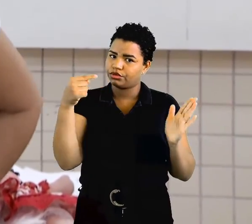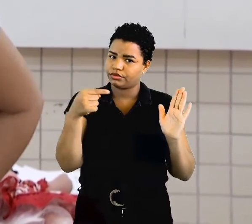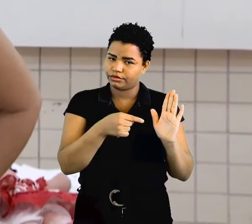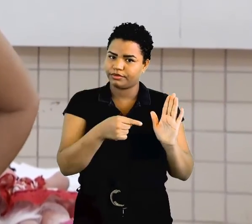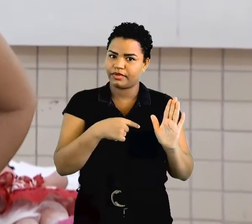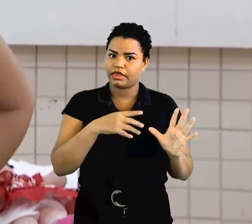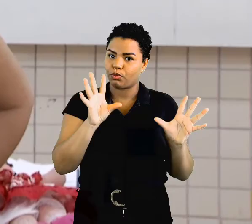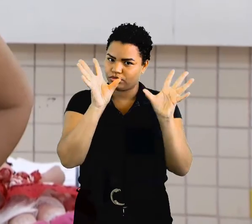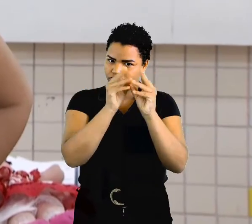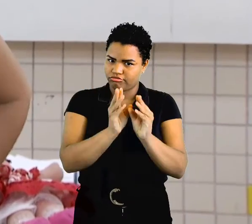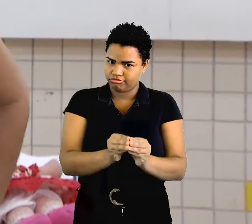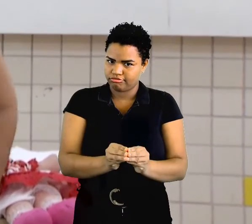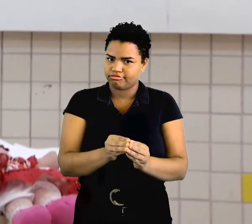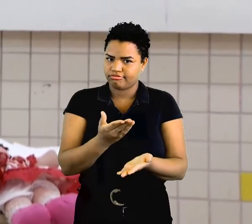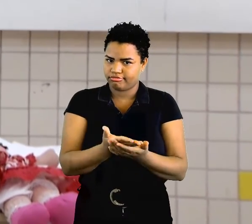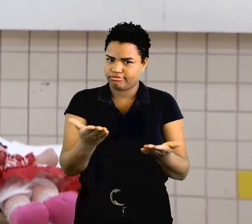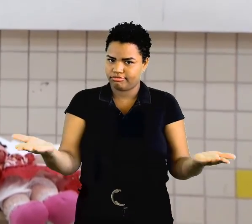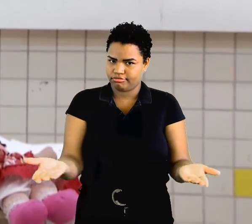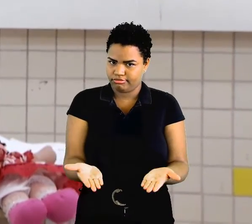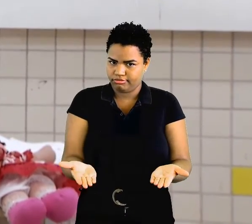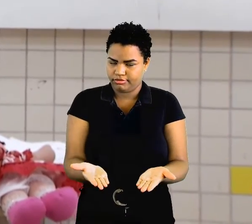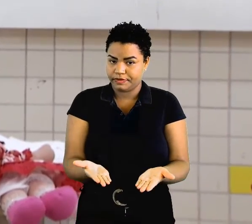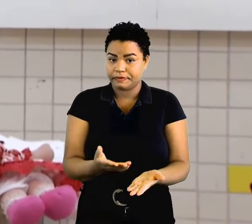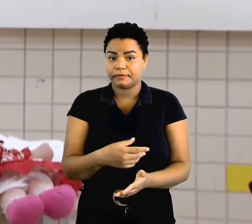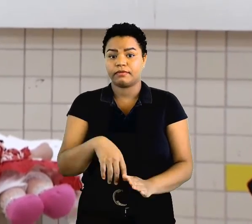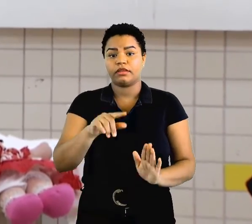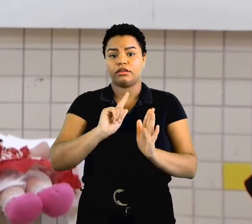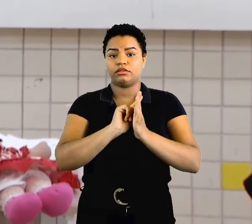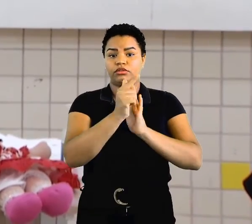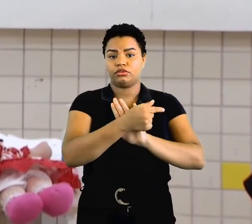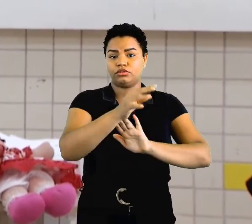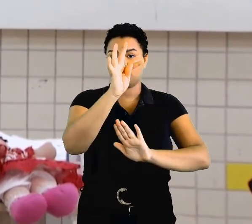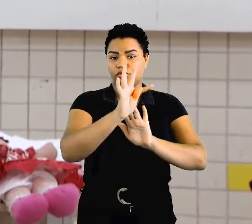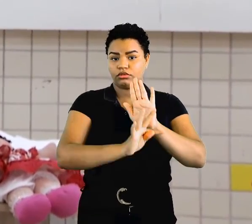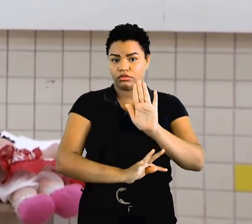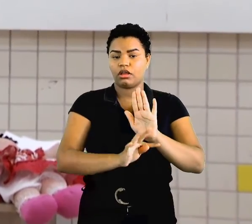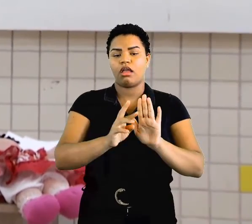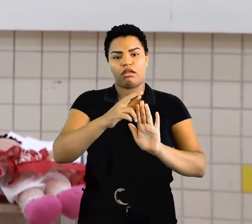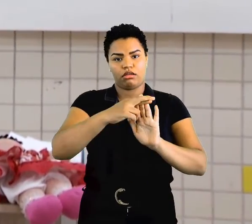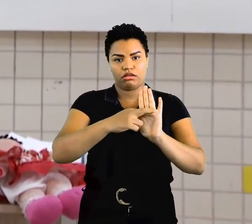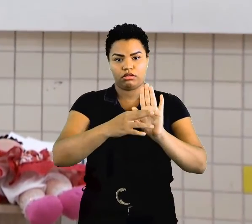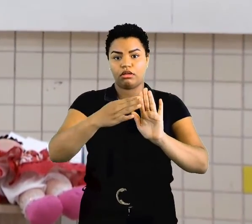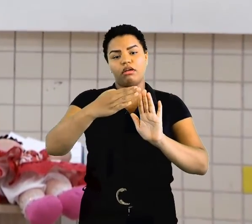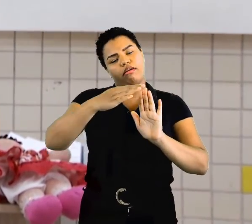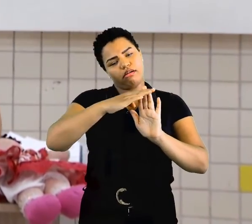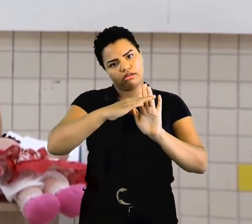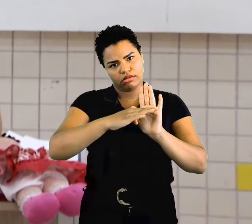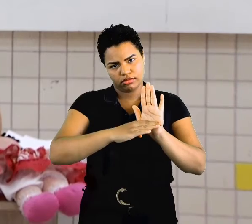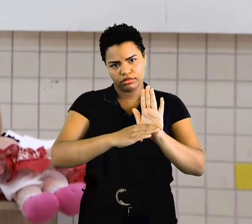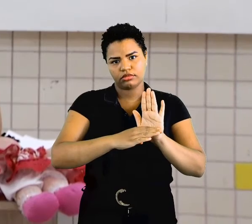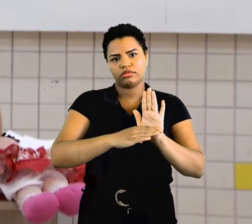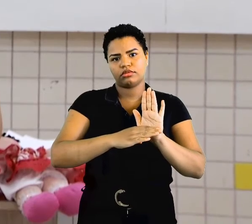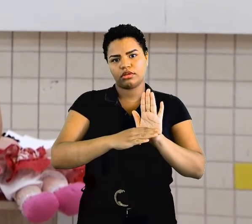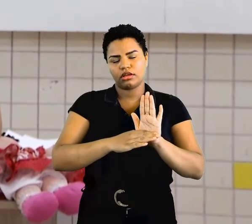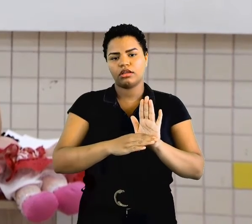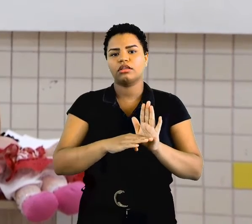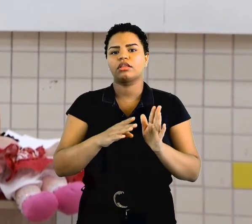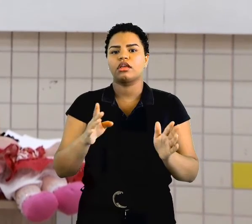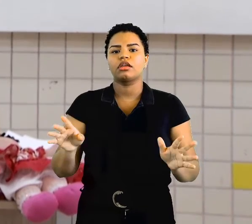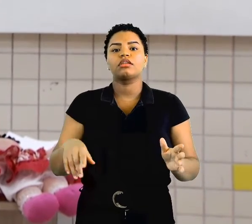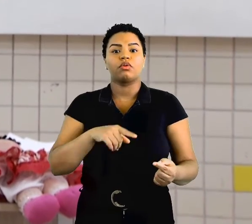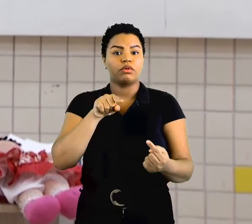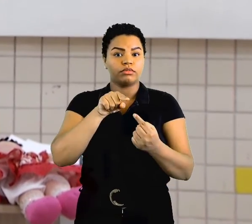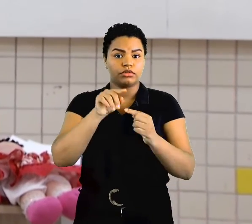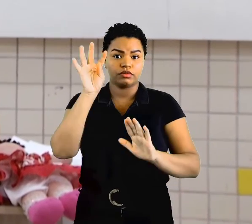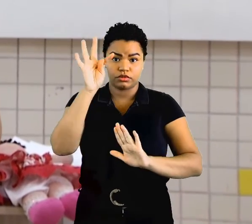hoje, nosso gênero textual foi receita, que serve para você, que o objetivo maior, a finalidade do texto,